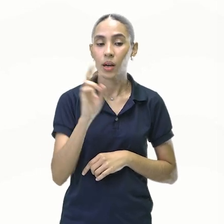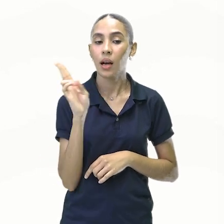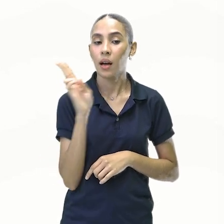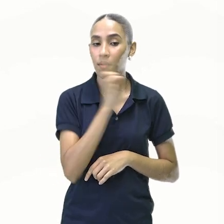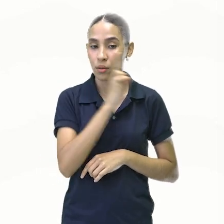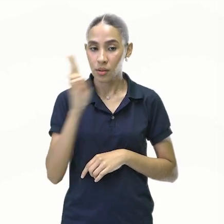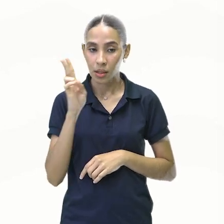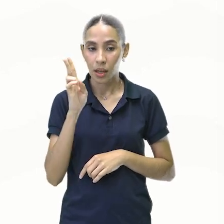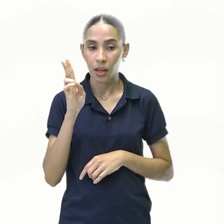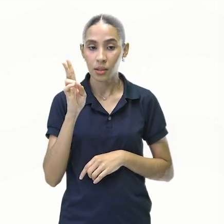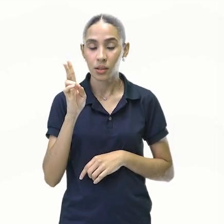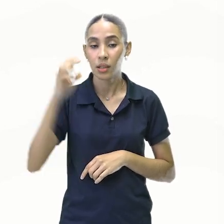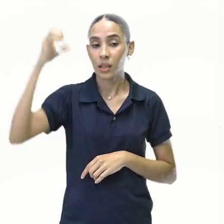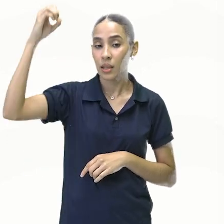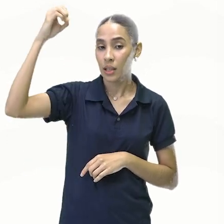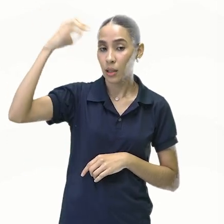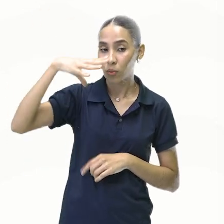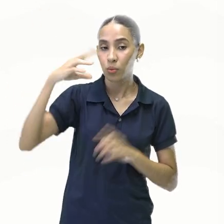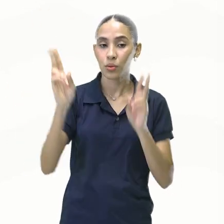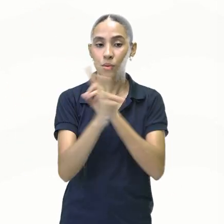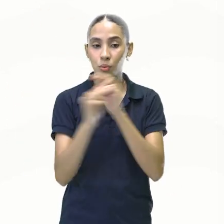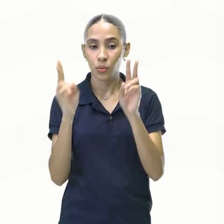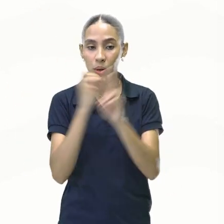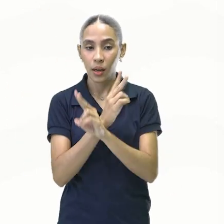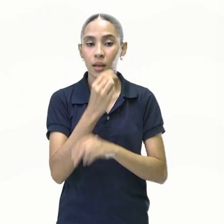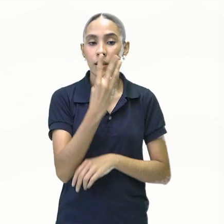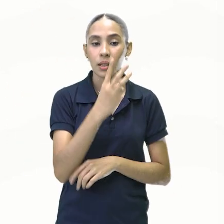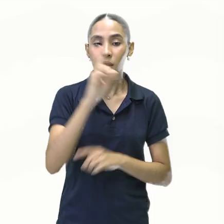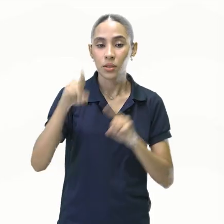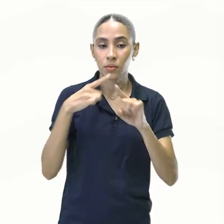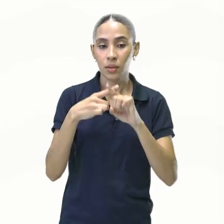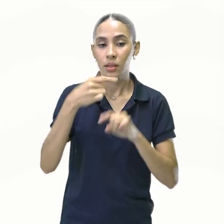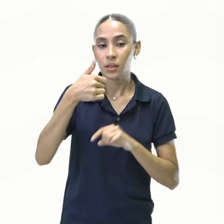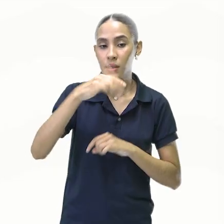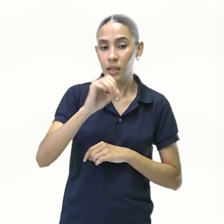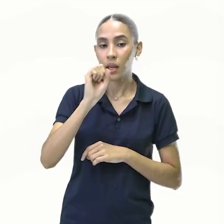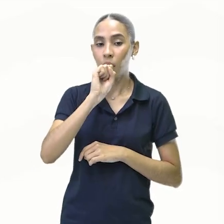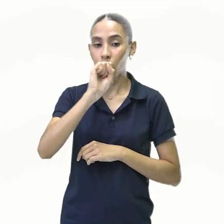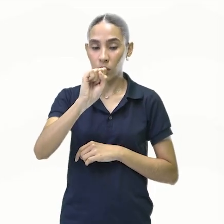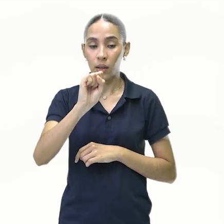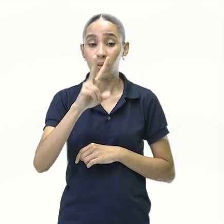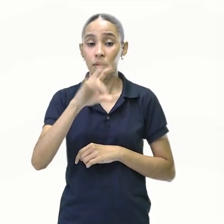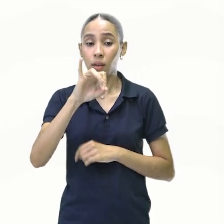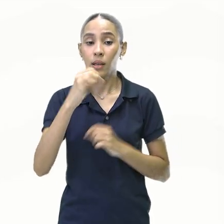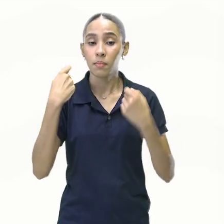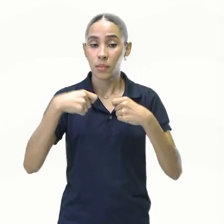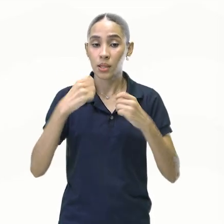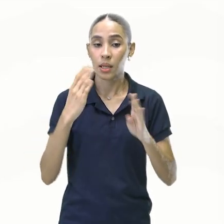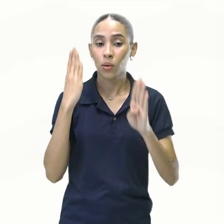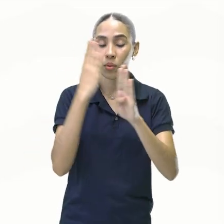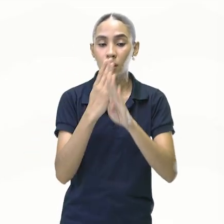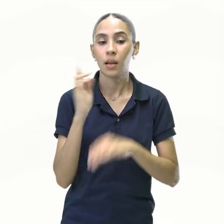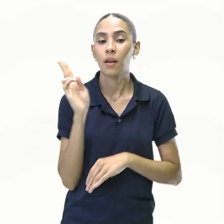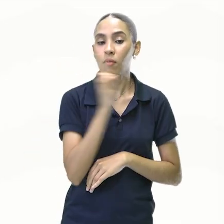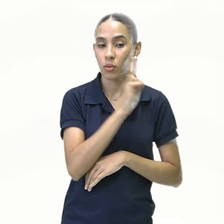velocidade da luz no ar, 3 vezes 10 à oitava. Então, a gente vai encontrar aqui a velocidade